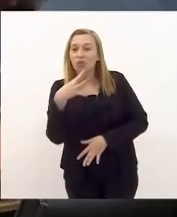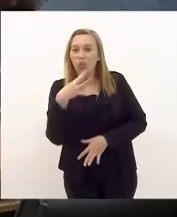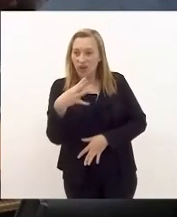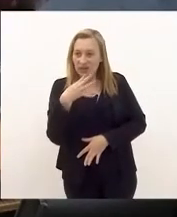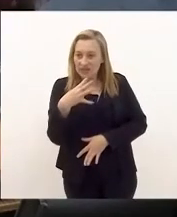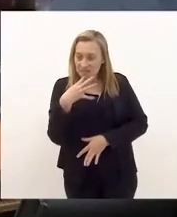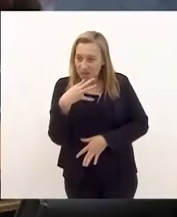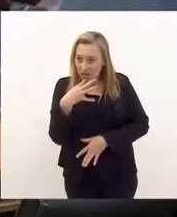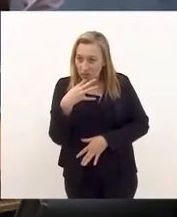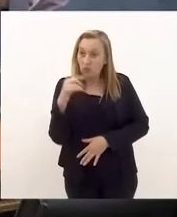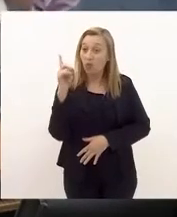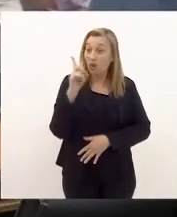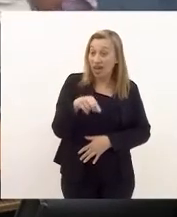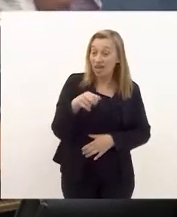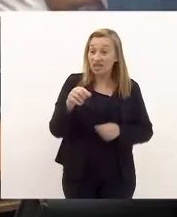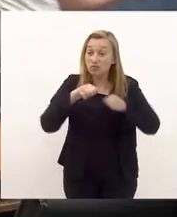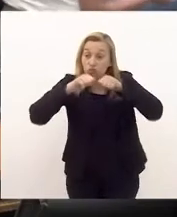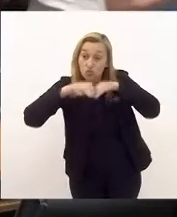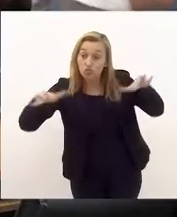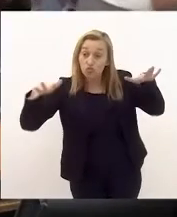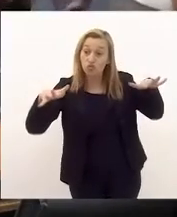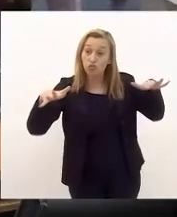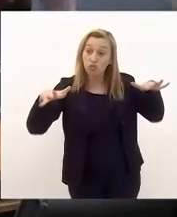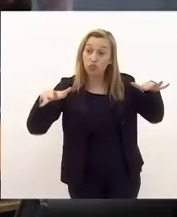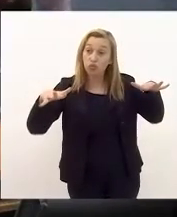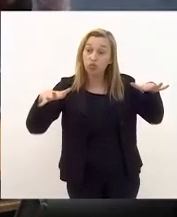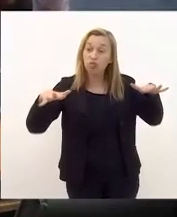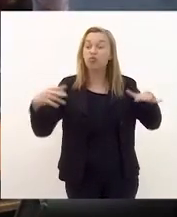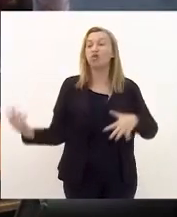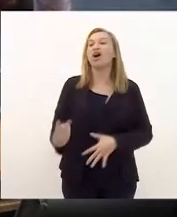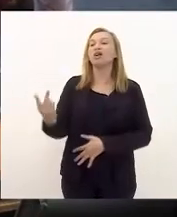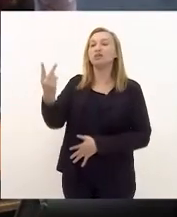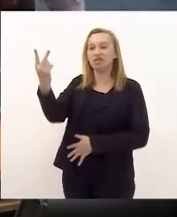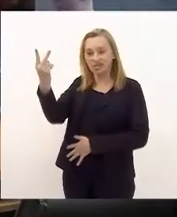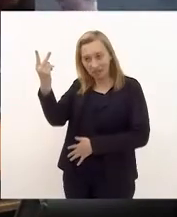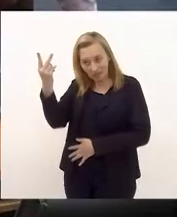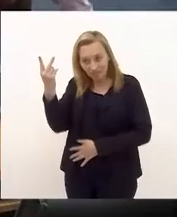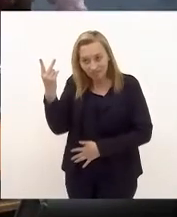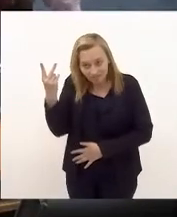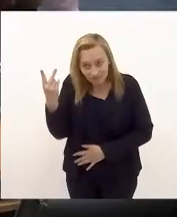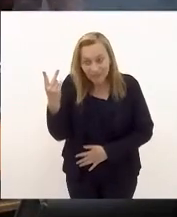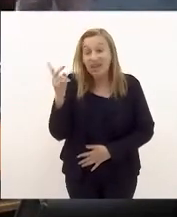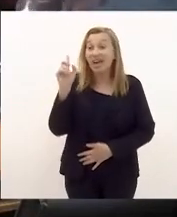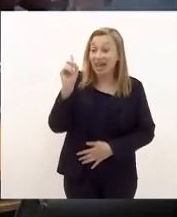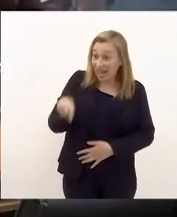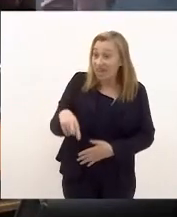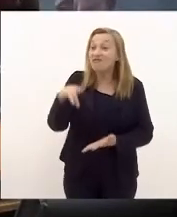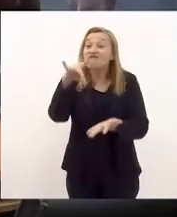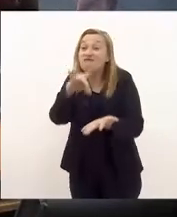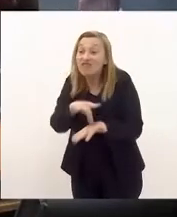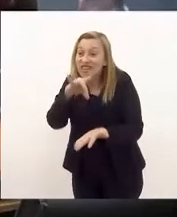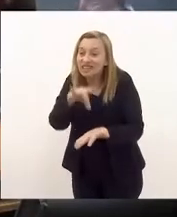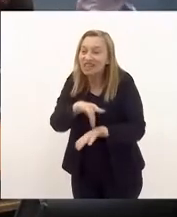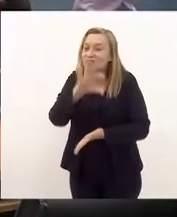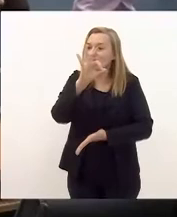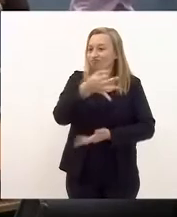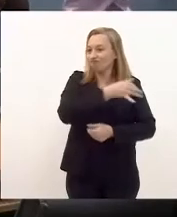né, essa divulgação e essa valorização é realmente